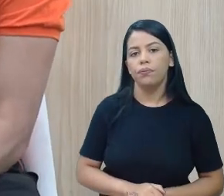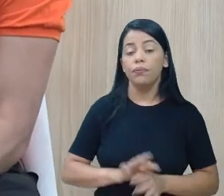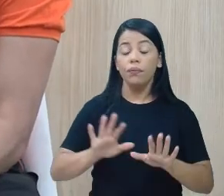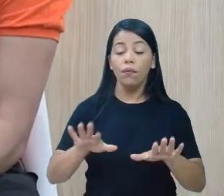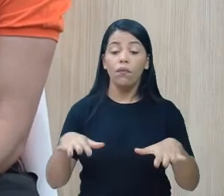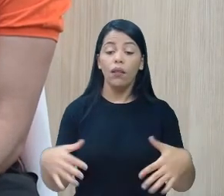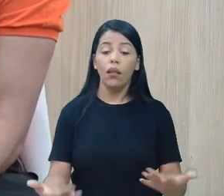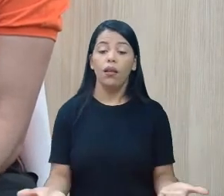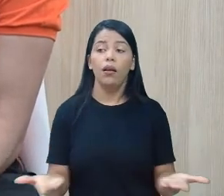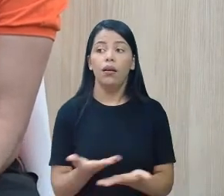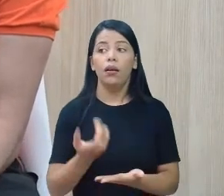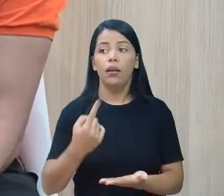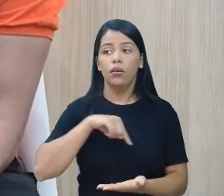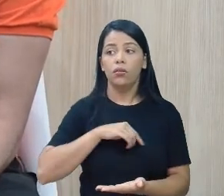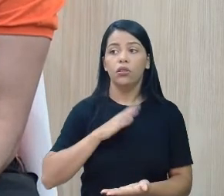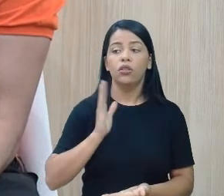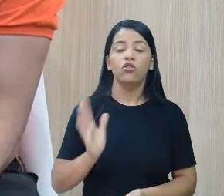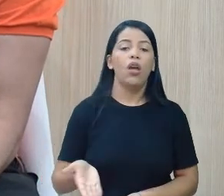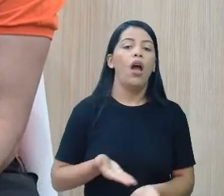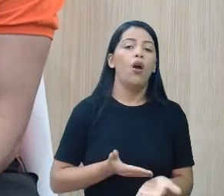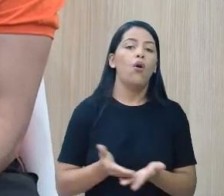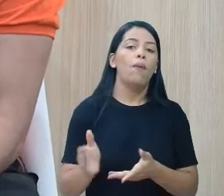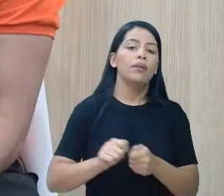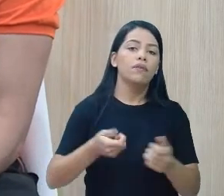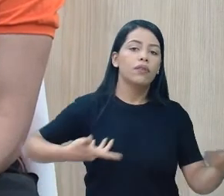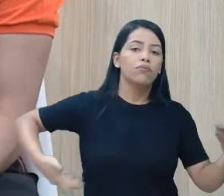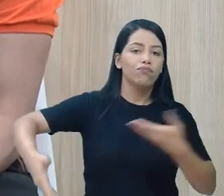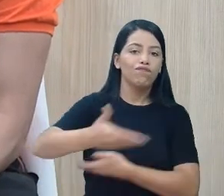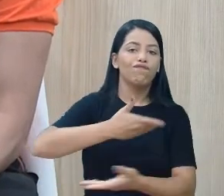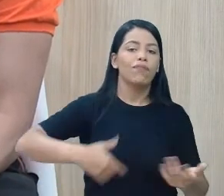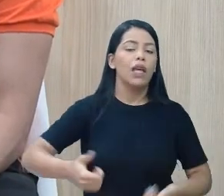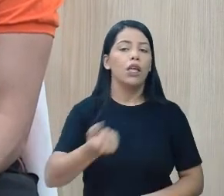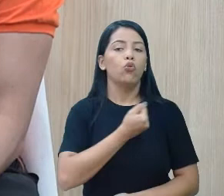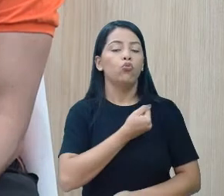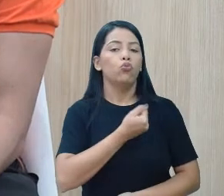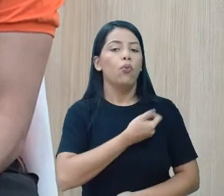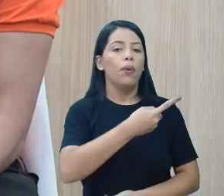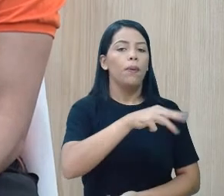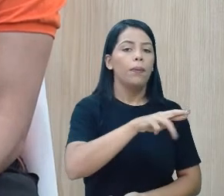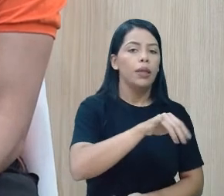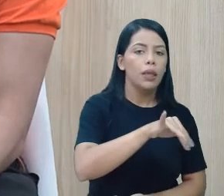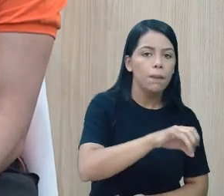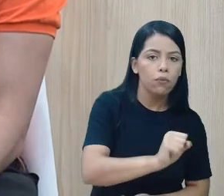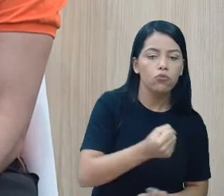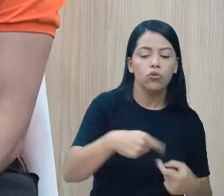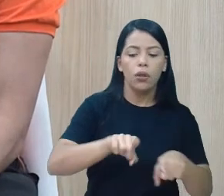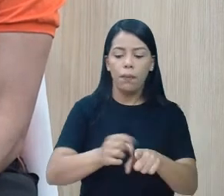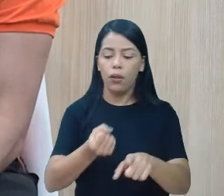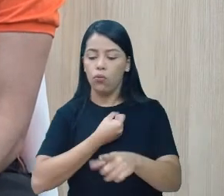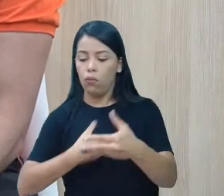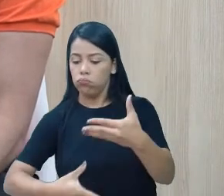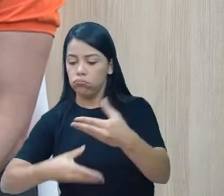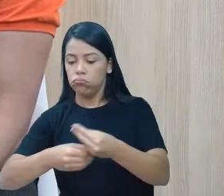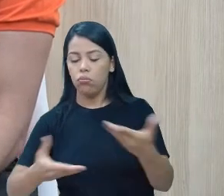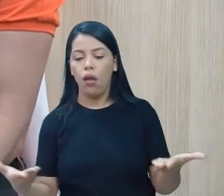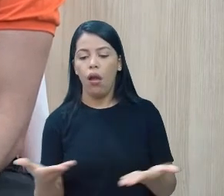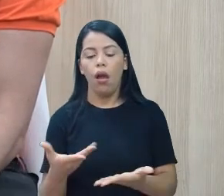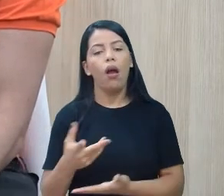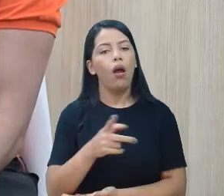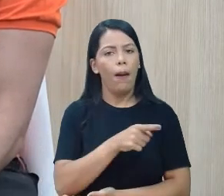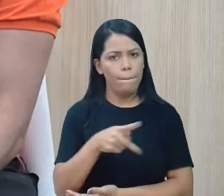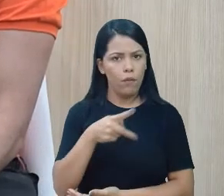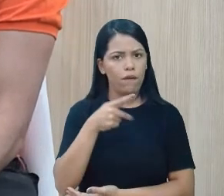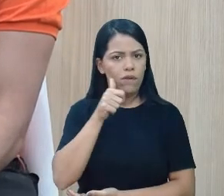Bom, aí a gente já começa a ver aí a relação entre os números primos, né, e os números compostos, no qual